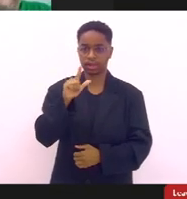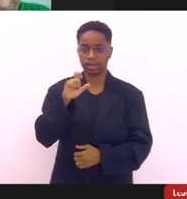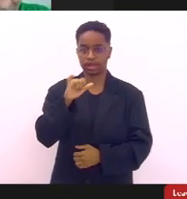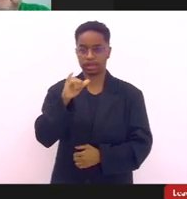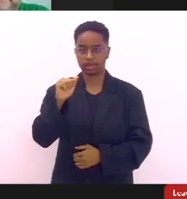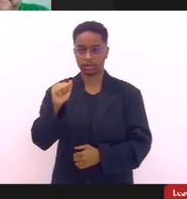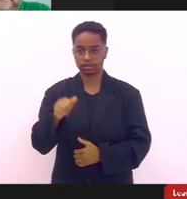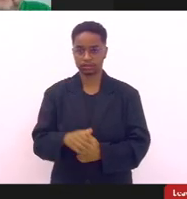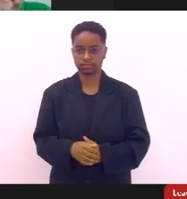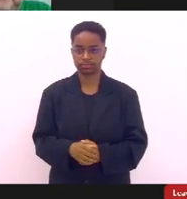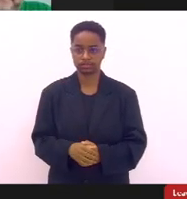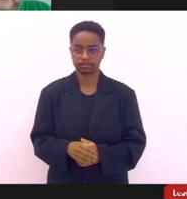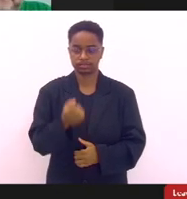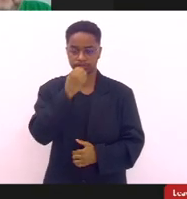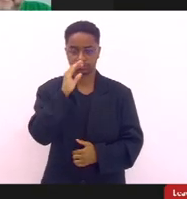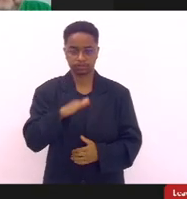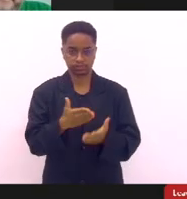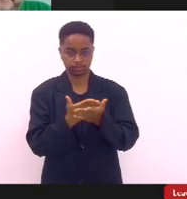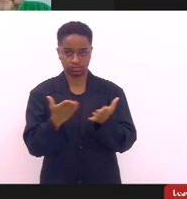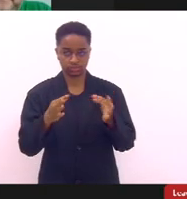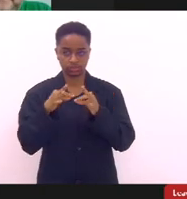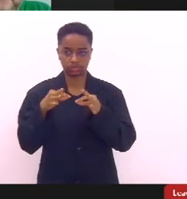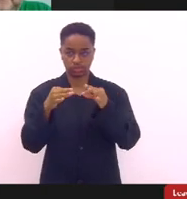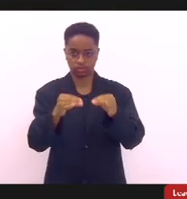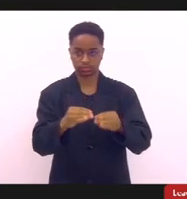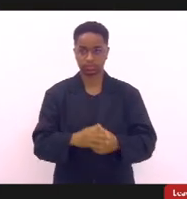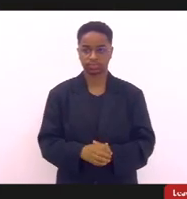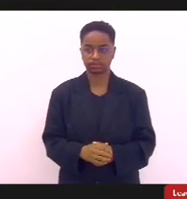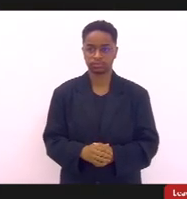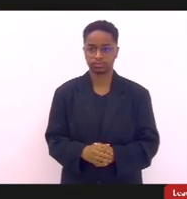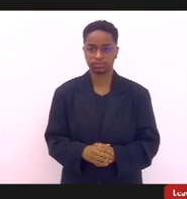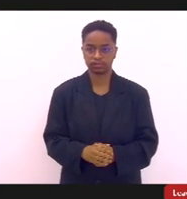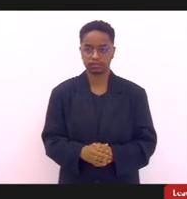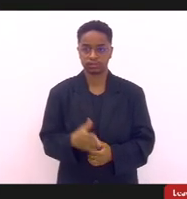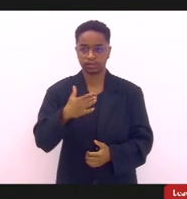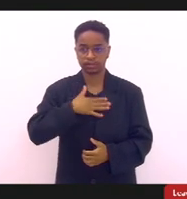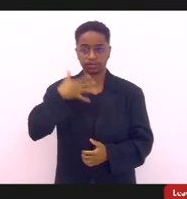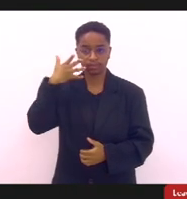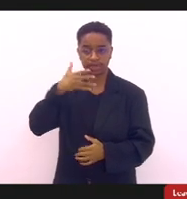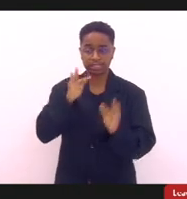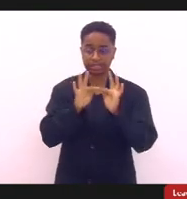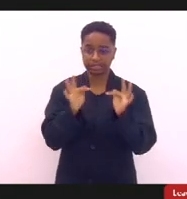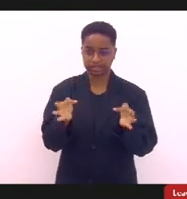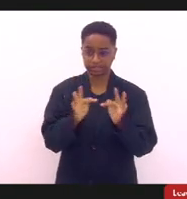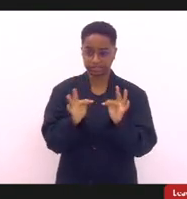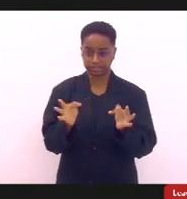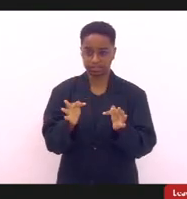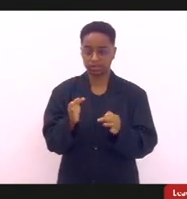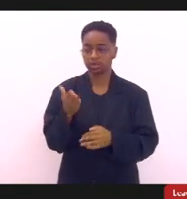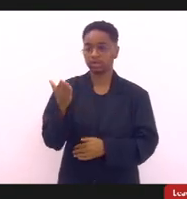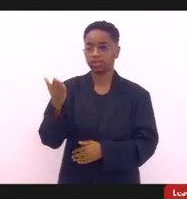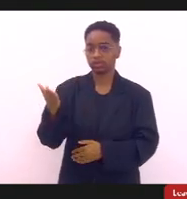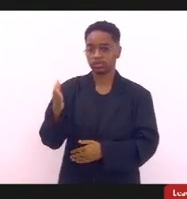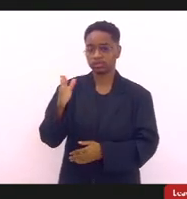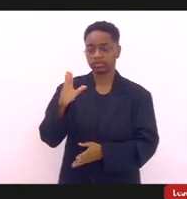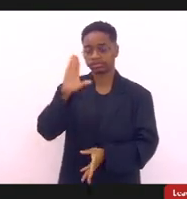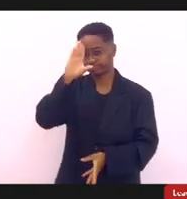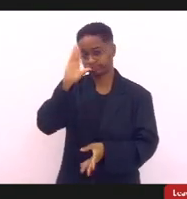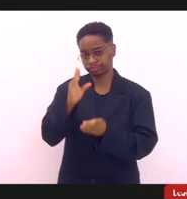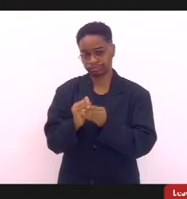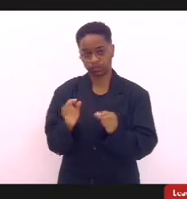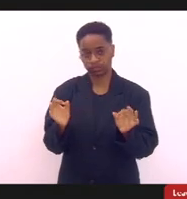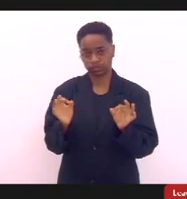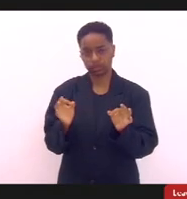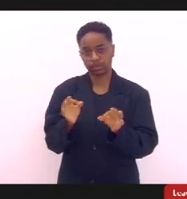querida. Boa tarde a todos e todas. A minha fala é simples, deputada. A senhora concluiu a minha fala